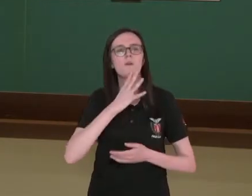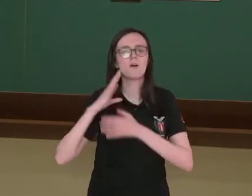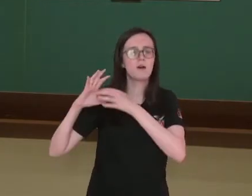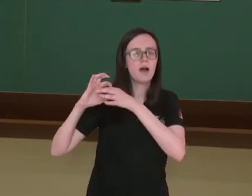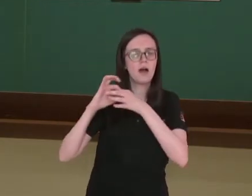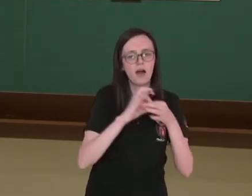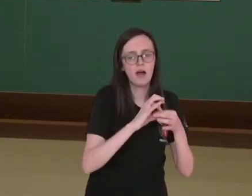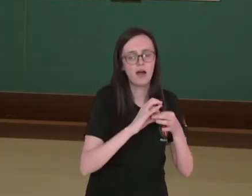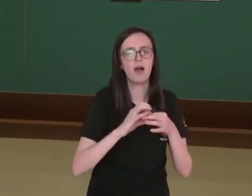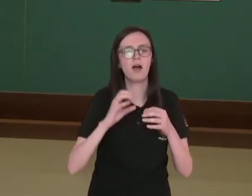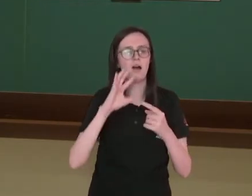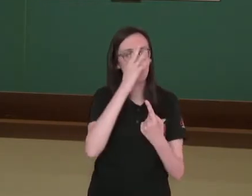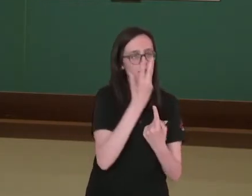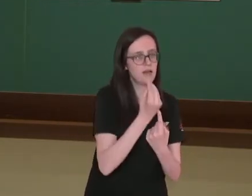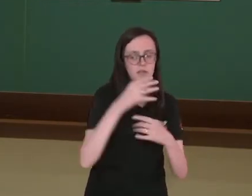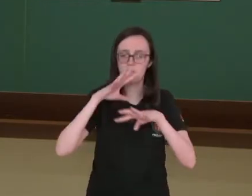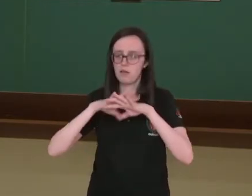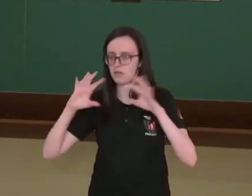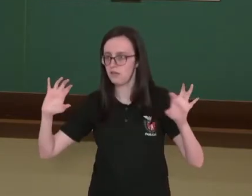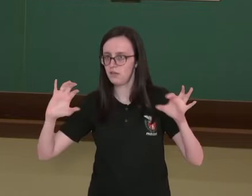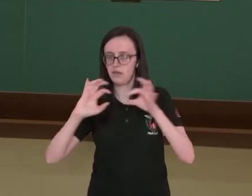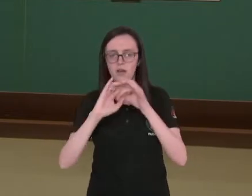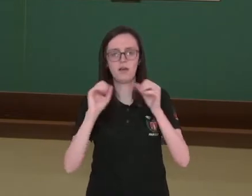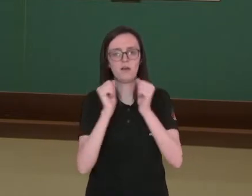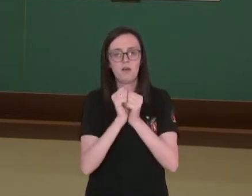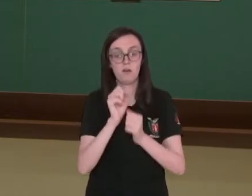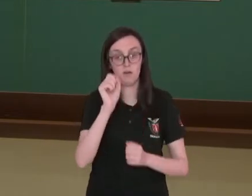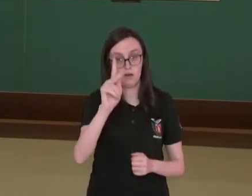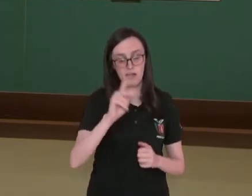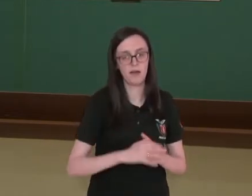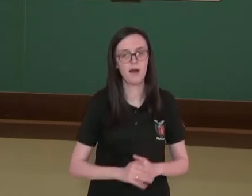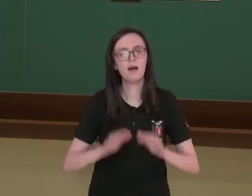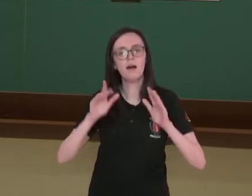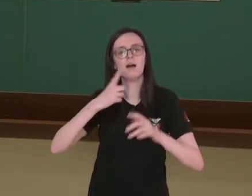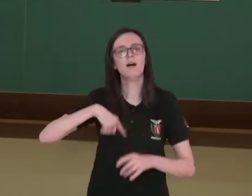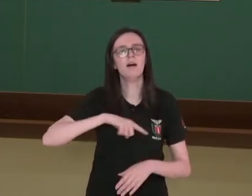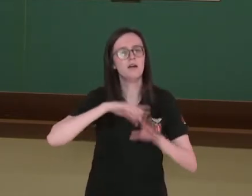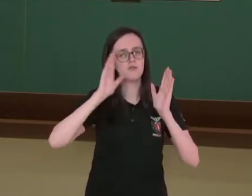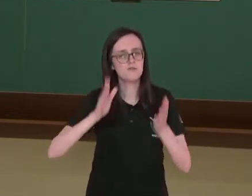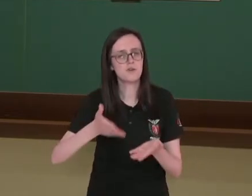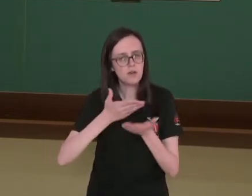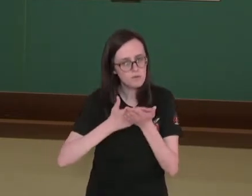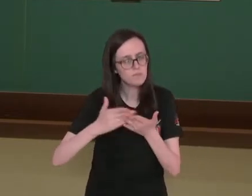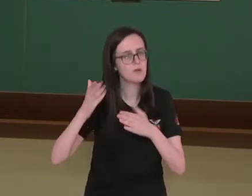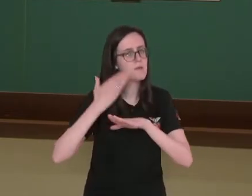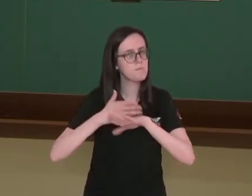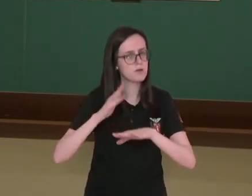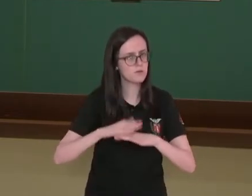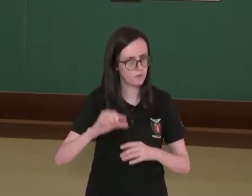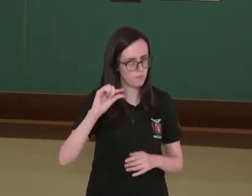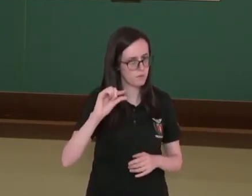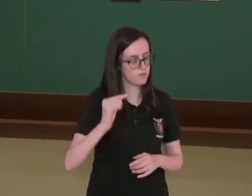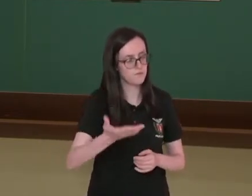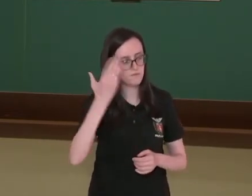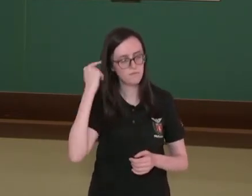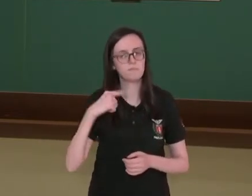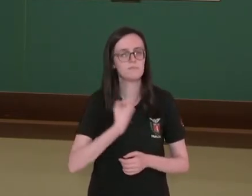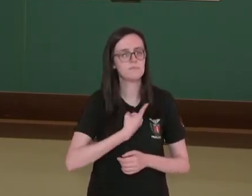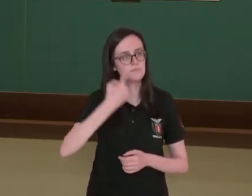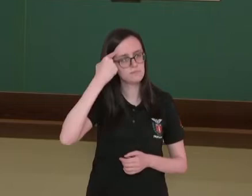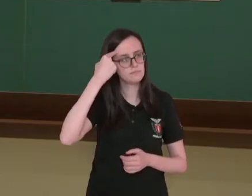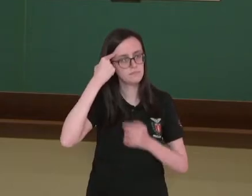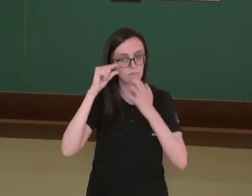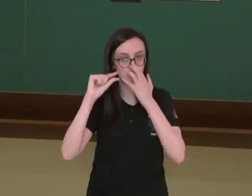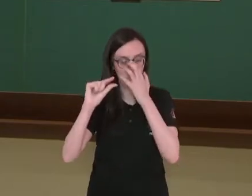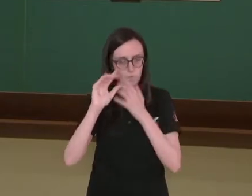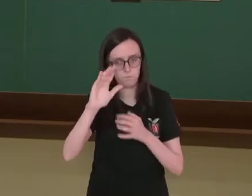junto com a arte e com a matemática, tá bom? E aí nós já vamos começar a praticar um pouquinho, tá? Vamos lá, vamos pensar aqui um